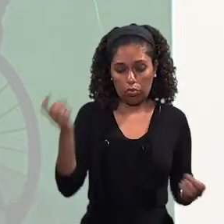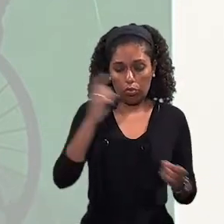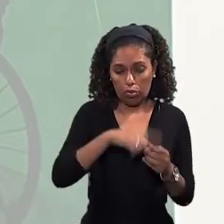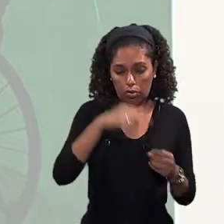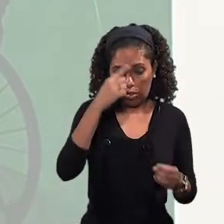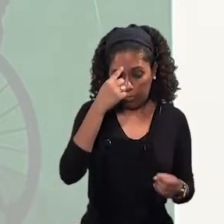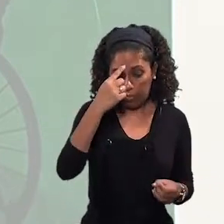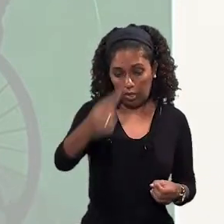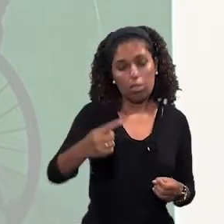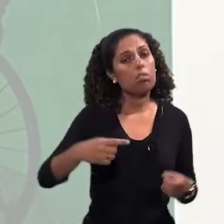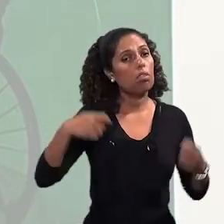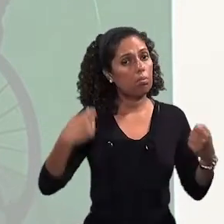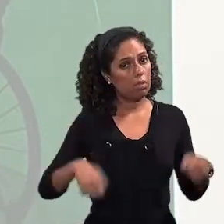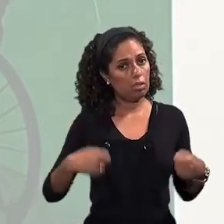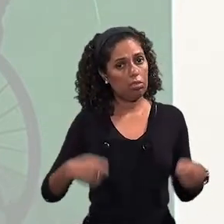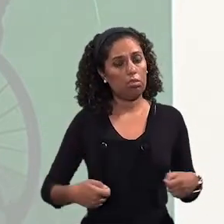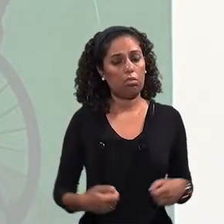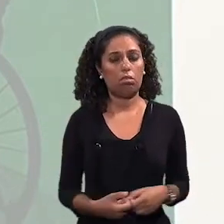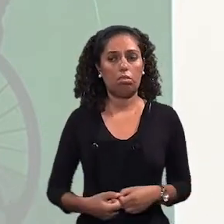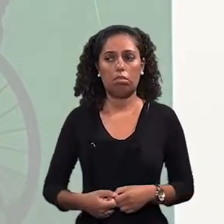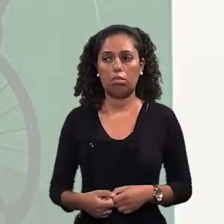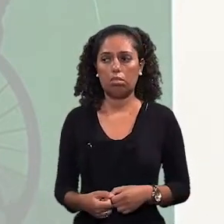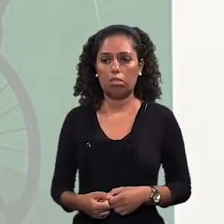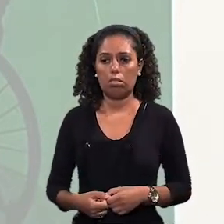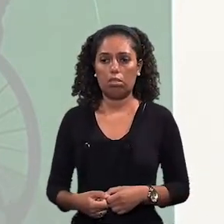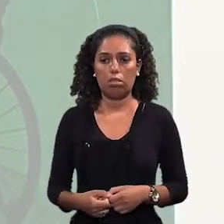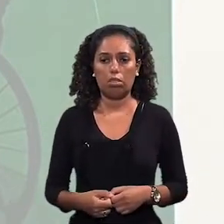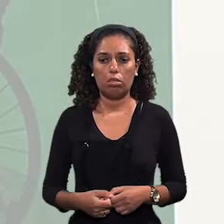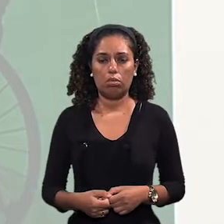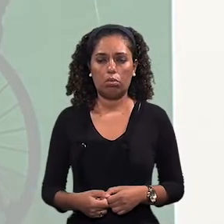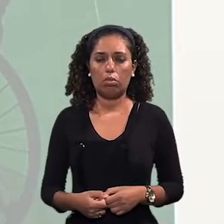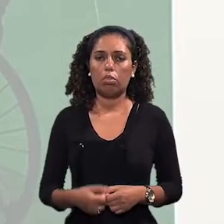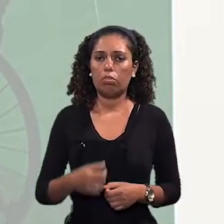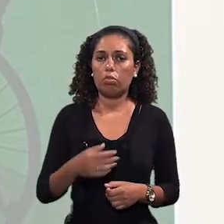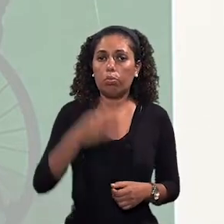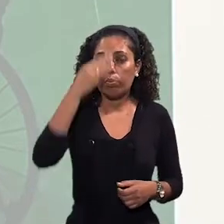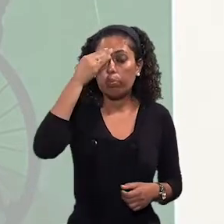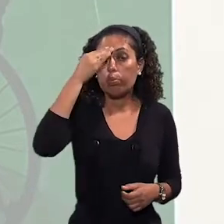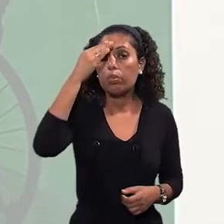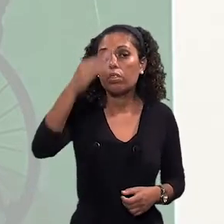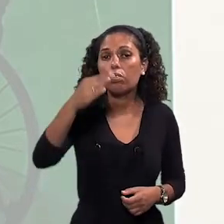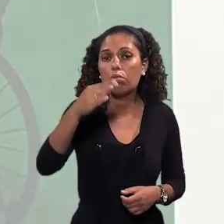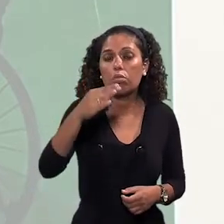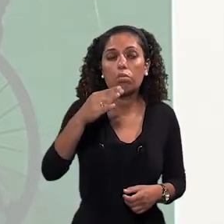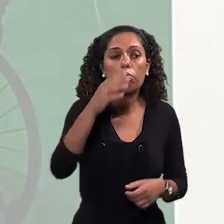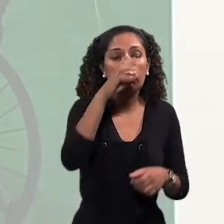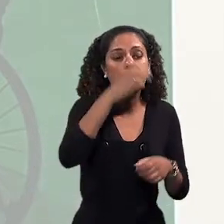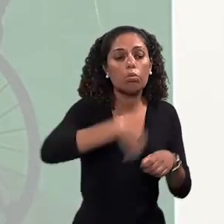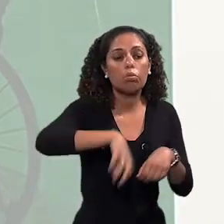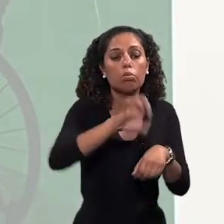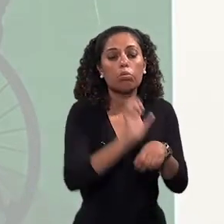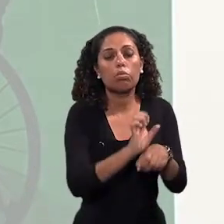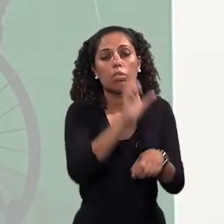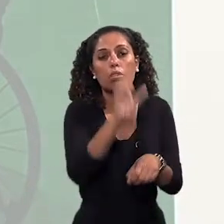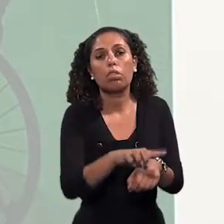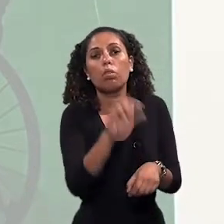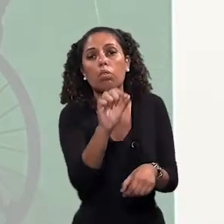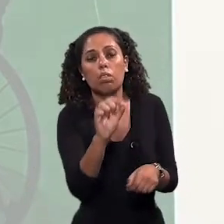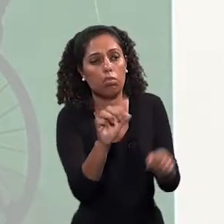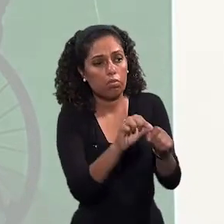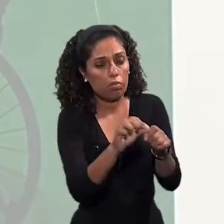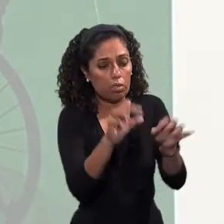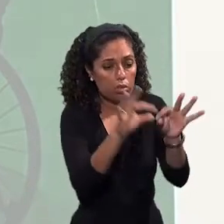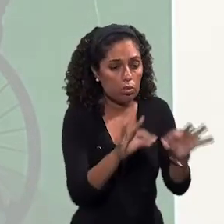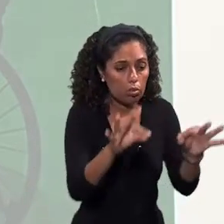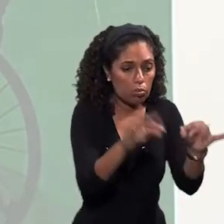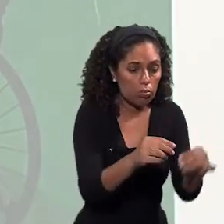repensar mesmo as competências, as prioridades que a gente tem no Estado. Não dá para fazer